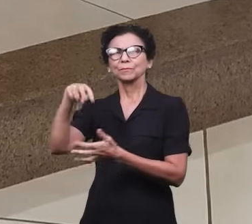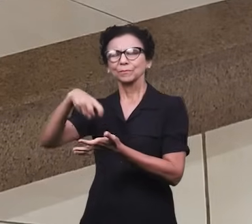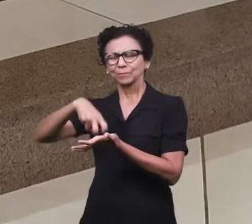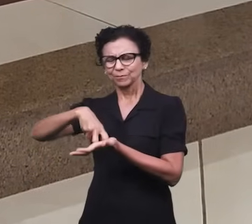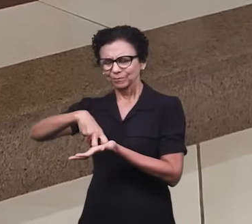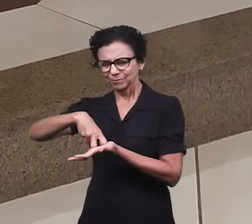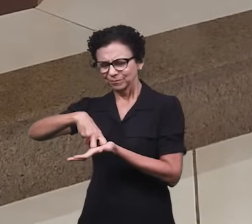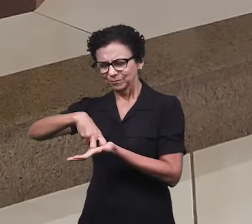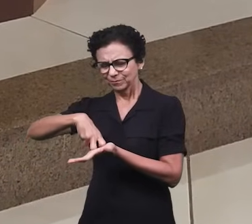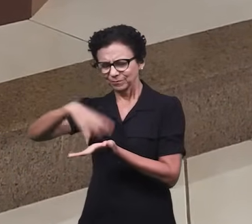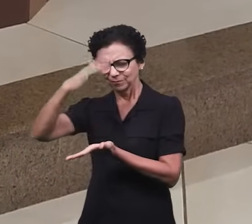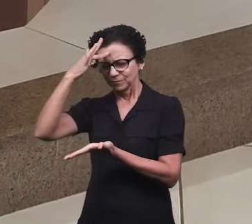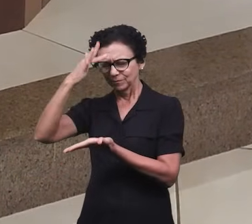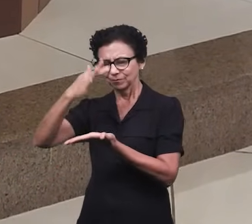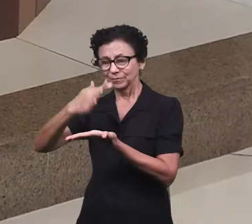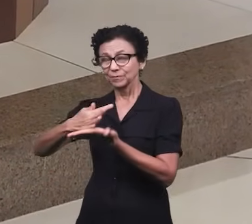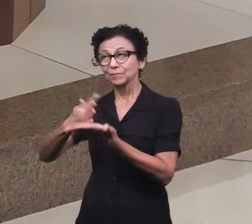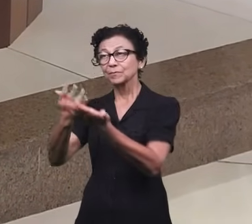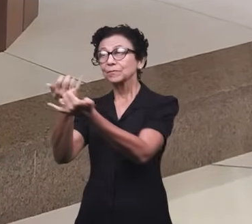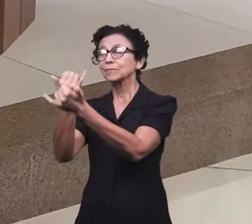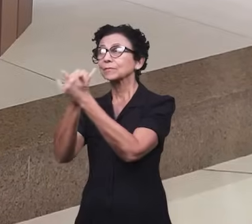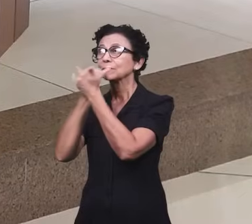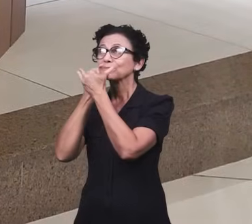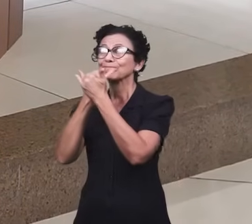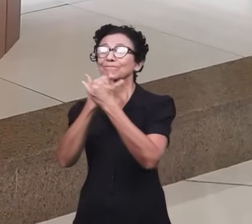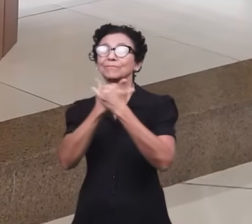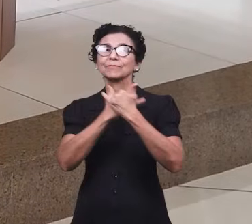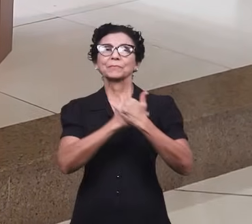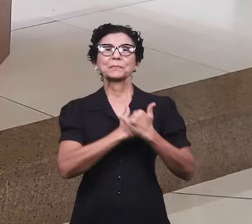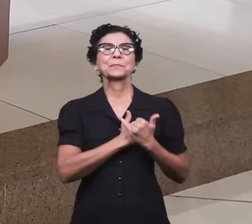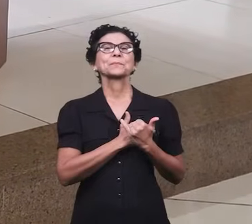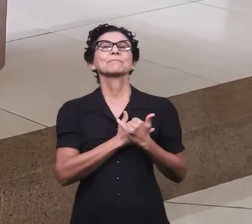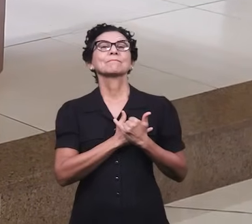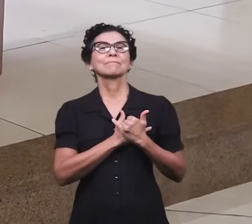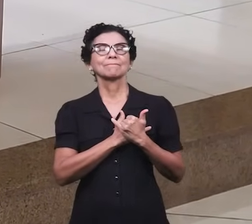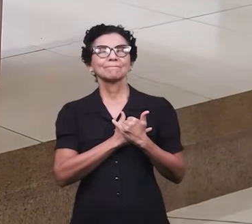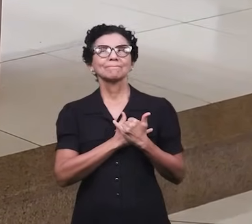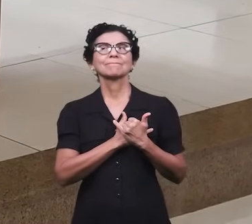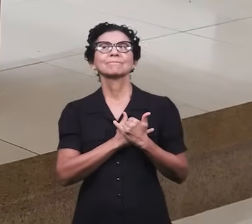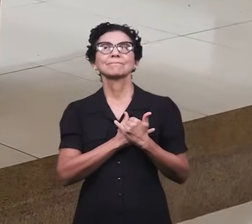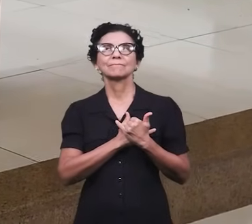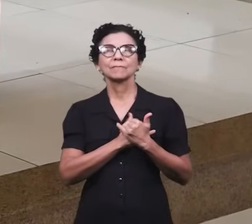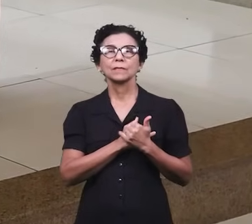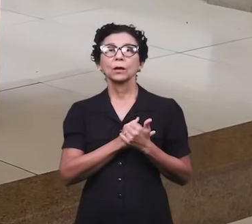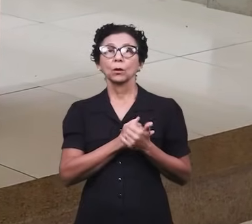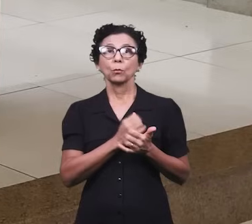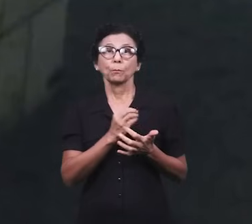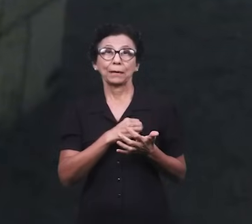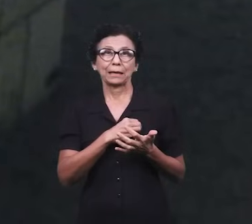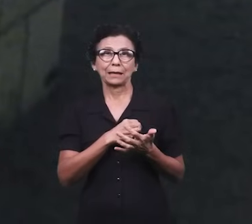e com fé pedimos Teu perdão,